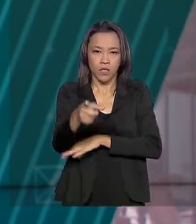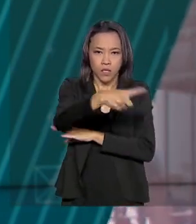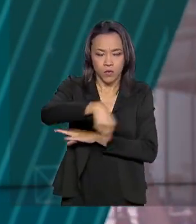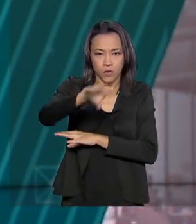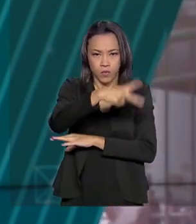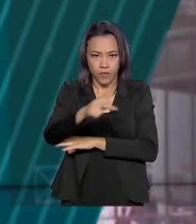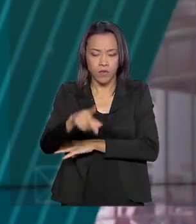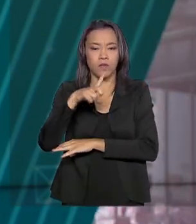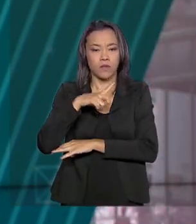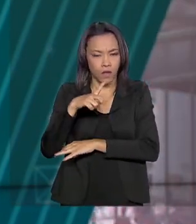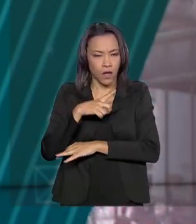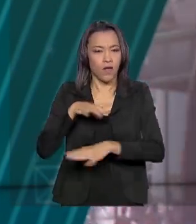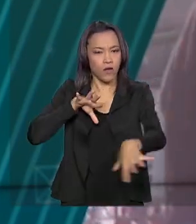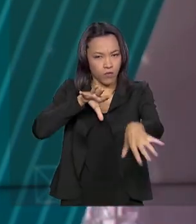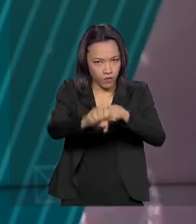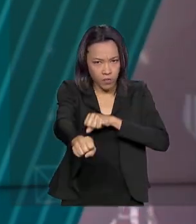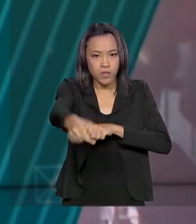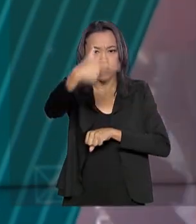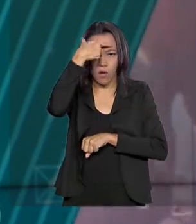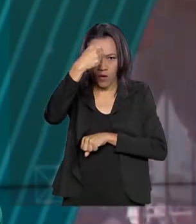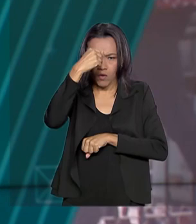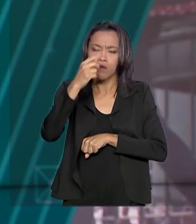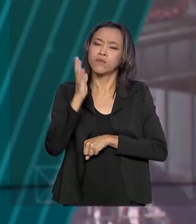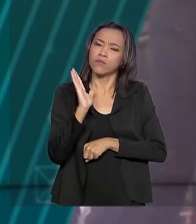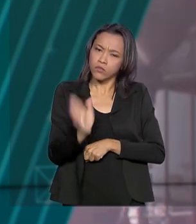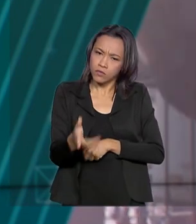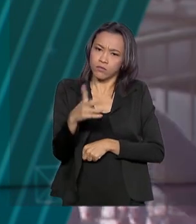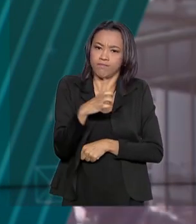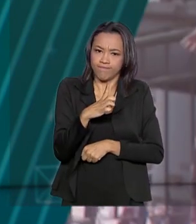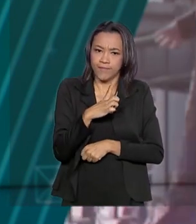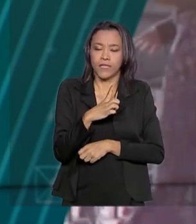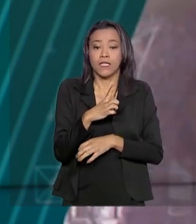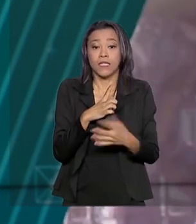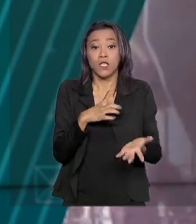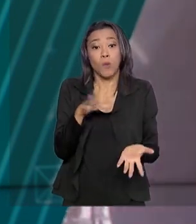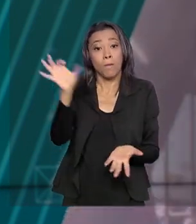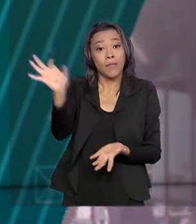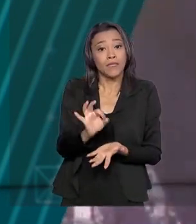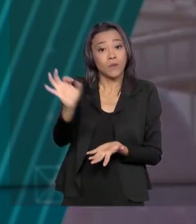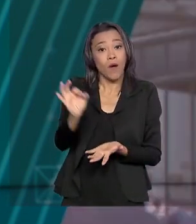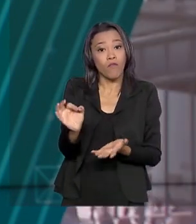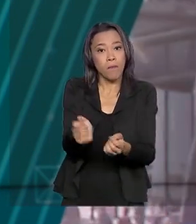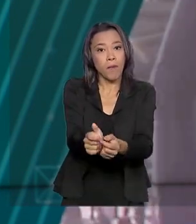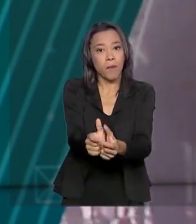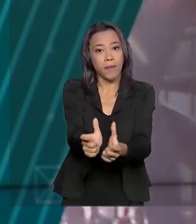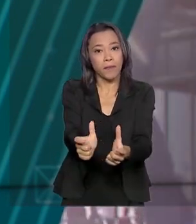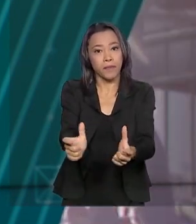tem nível superior completo com licenciatura. E o percentual vem crescendo nos últimos anos.